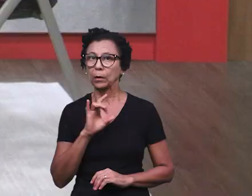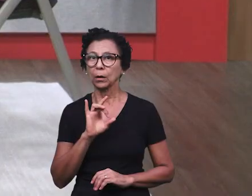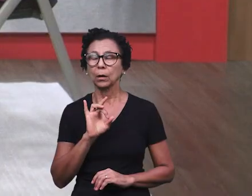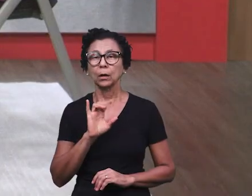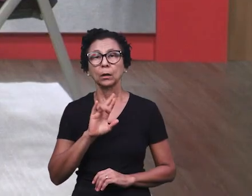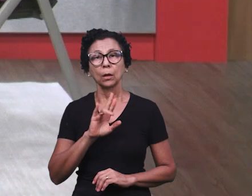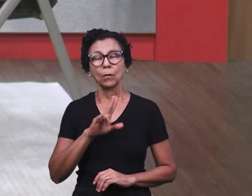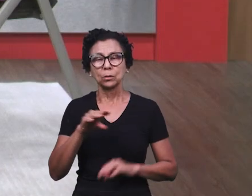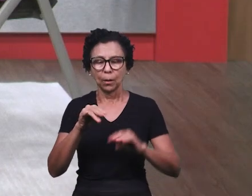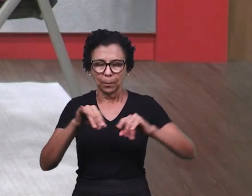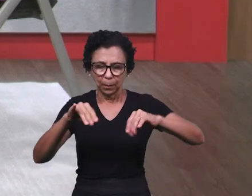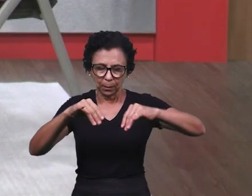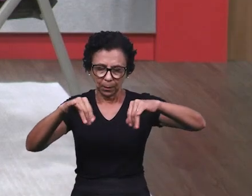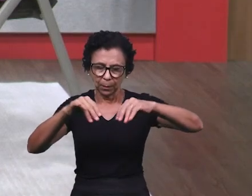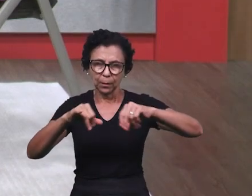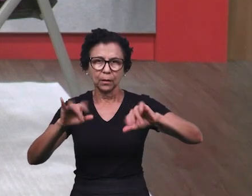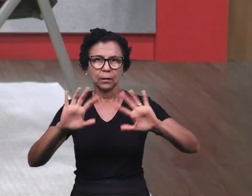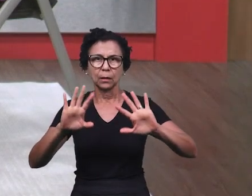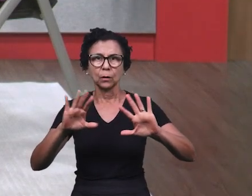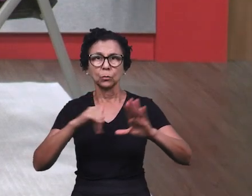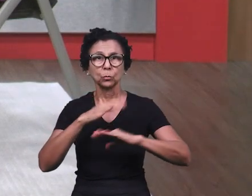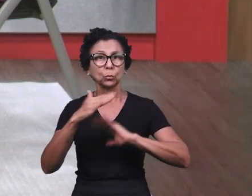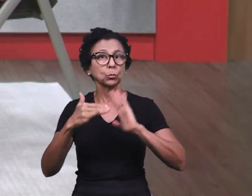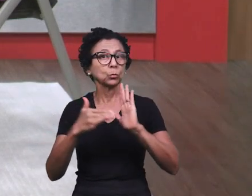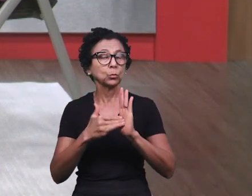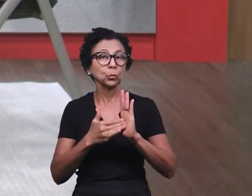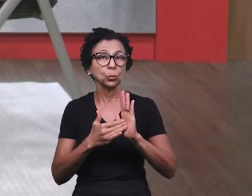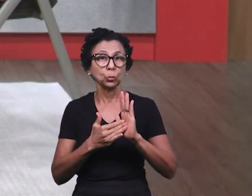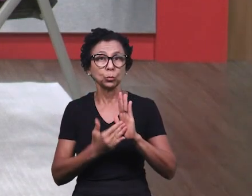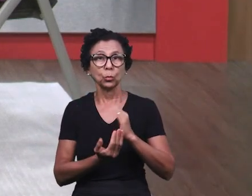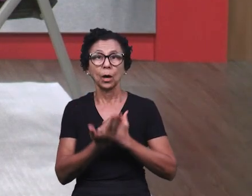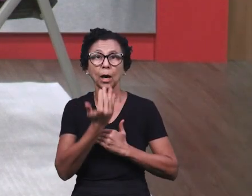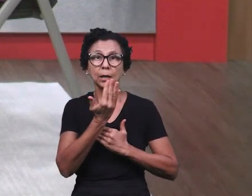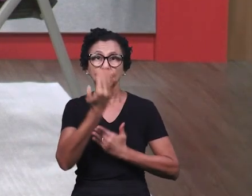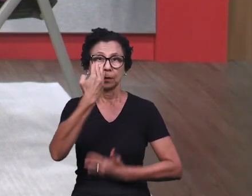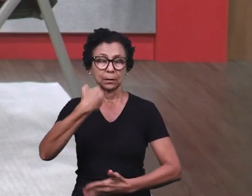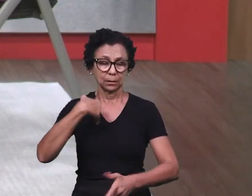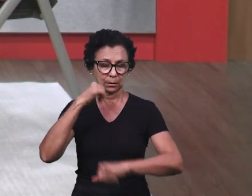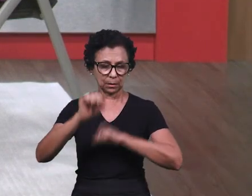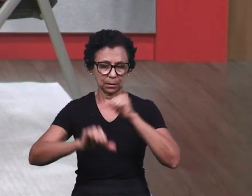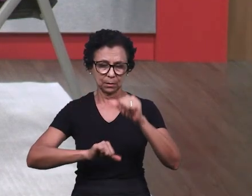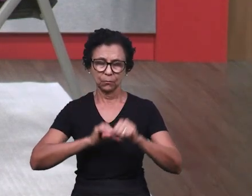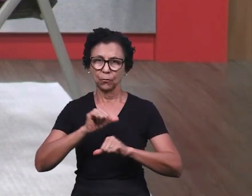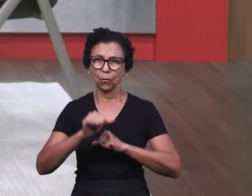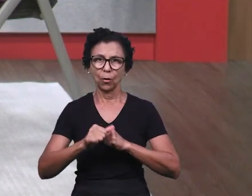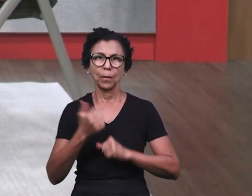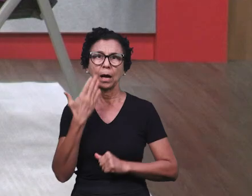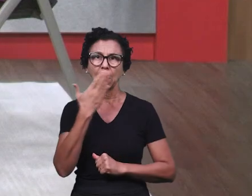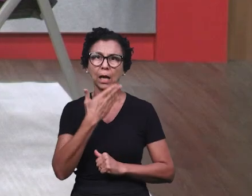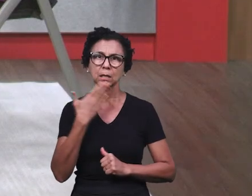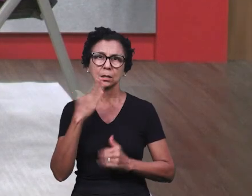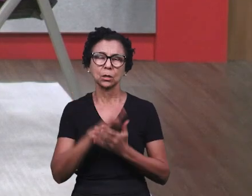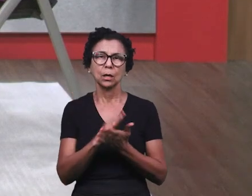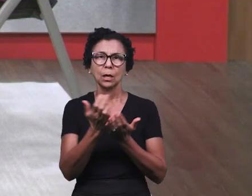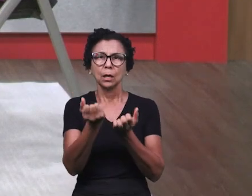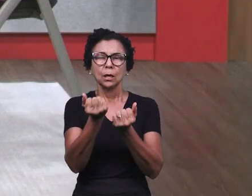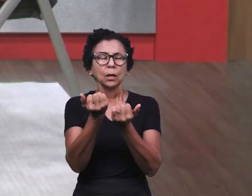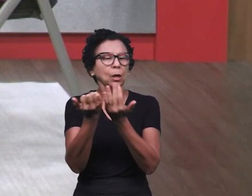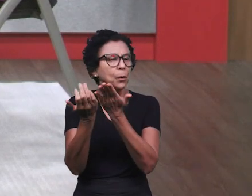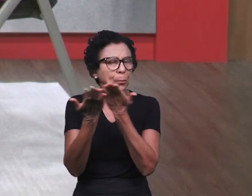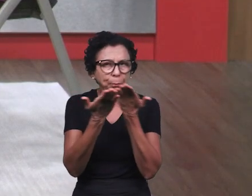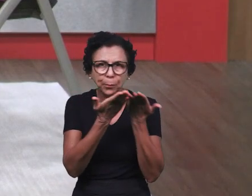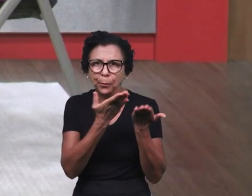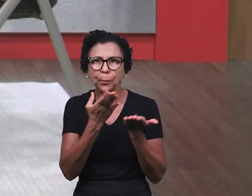mesa, Sim. é tudo aquilo que vira açúcar no corpo da gente. Claro. Então, derivados de trigo, derivados de mandioca,